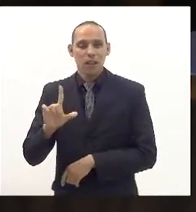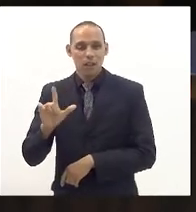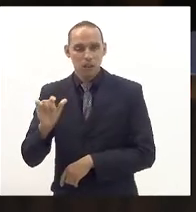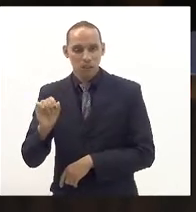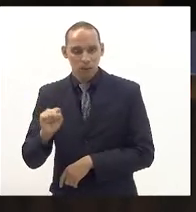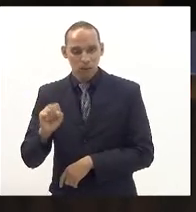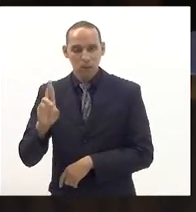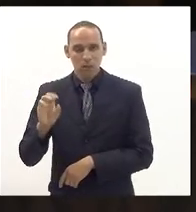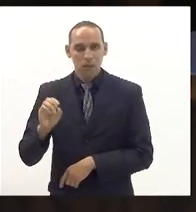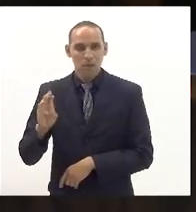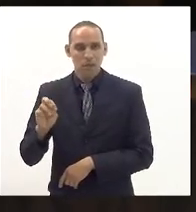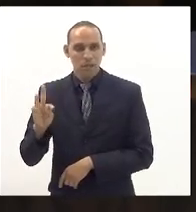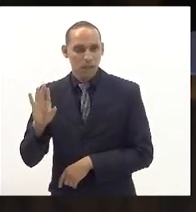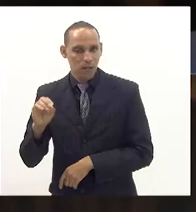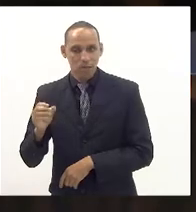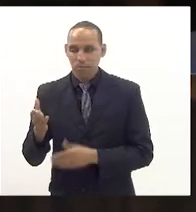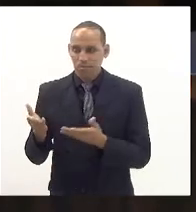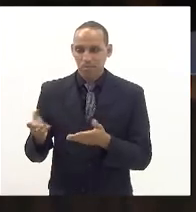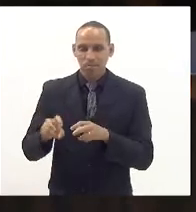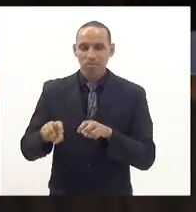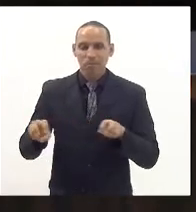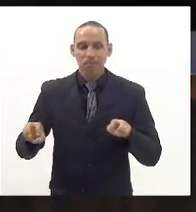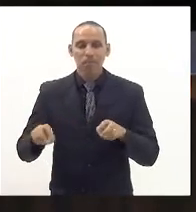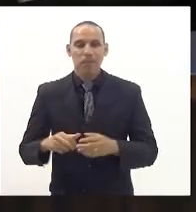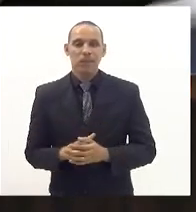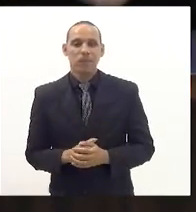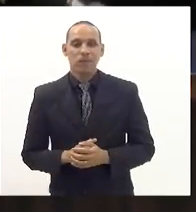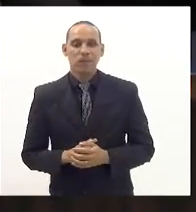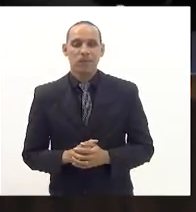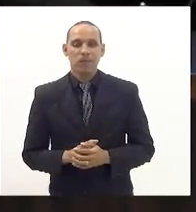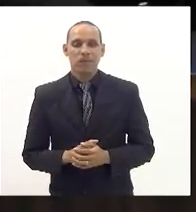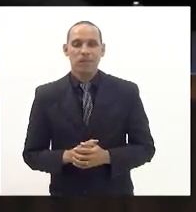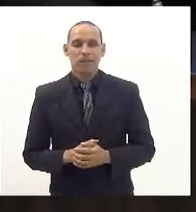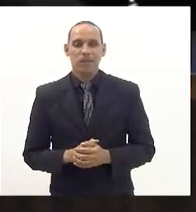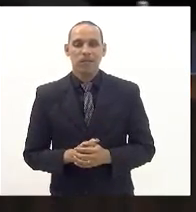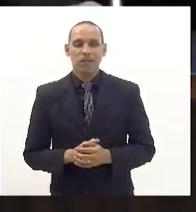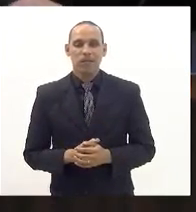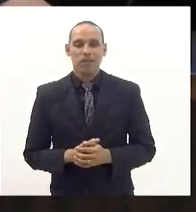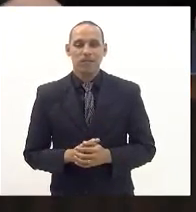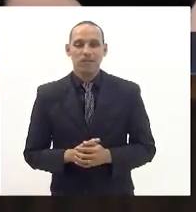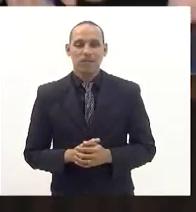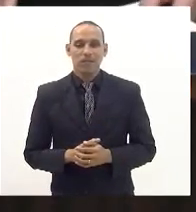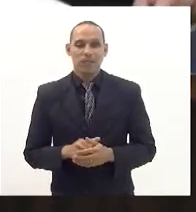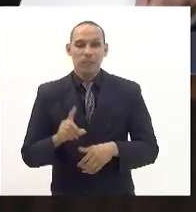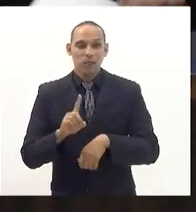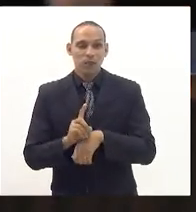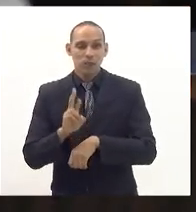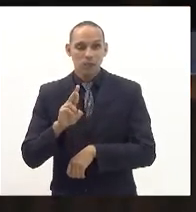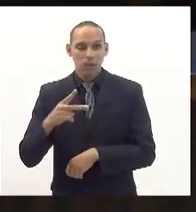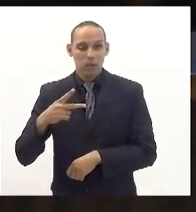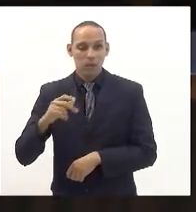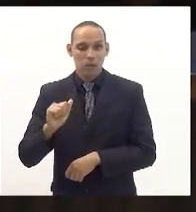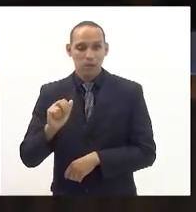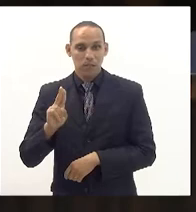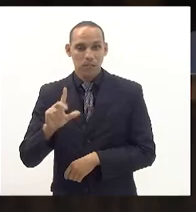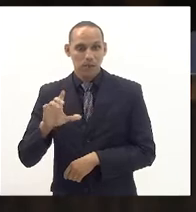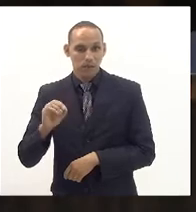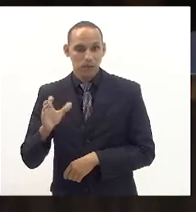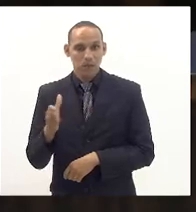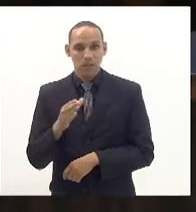aqui na mesa e o Dr Paulo César